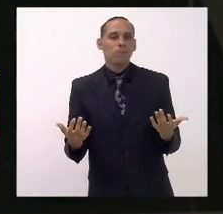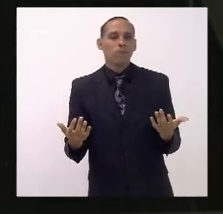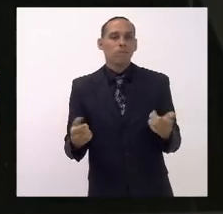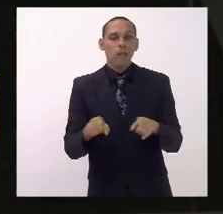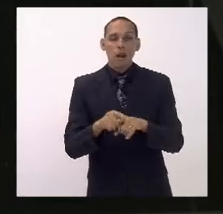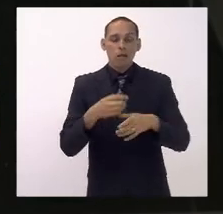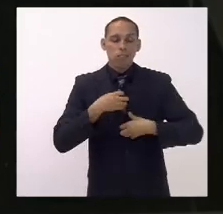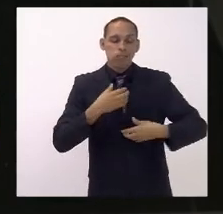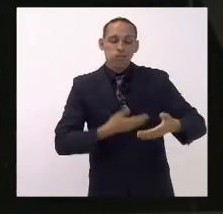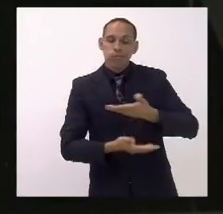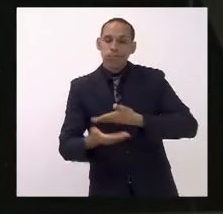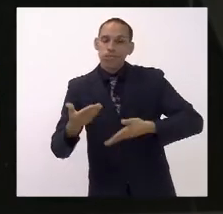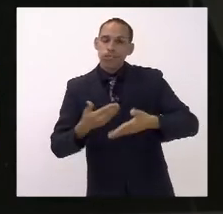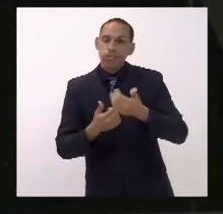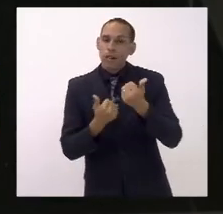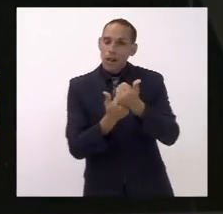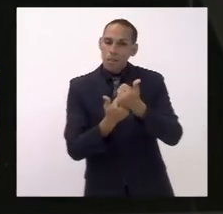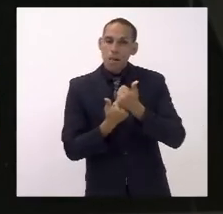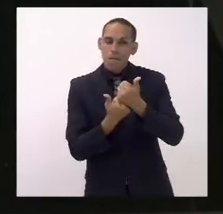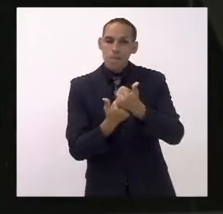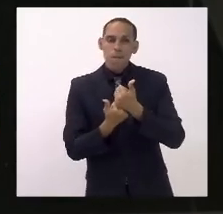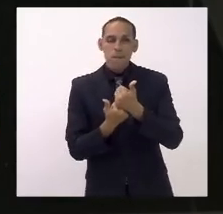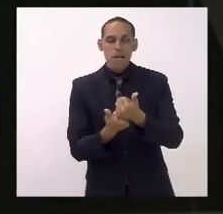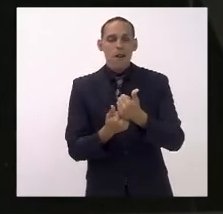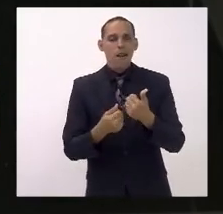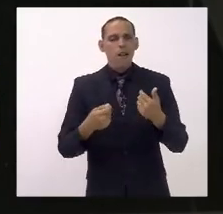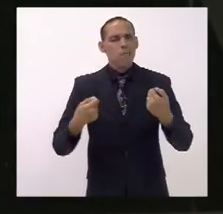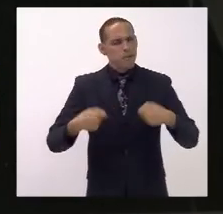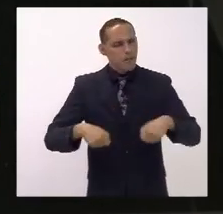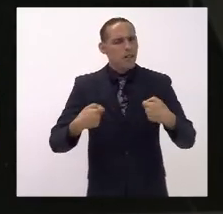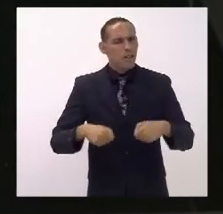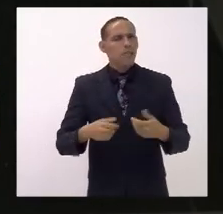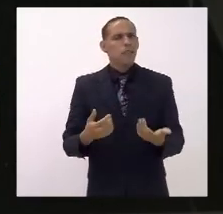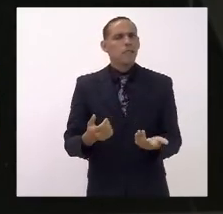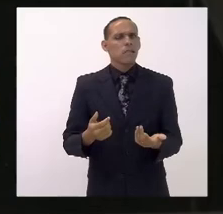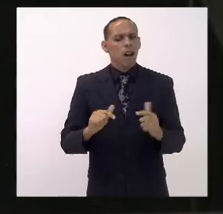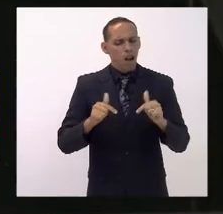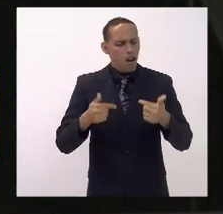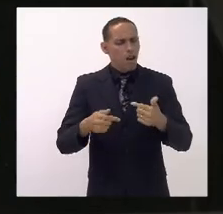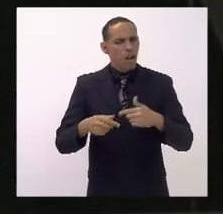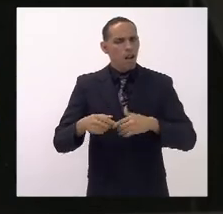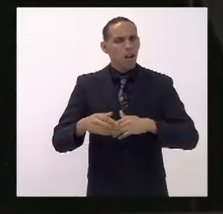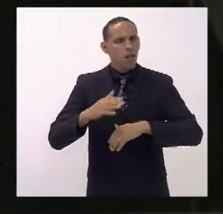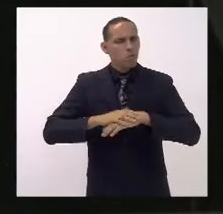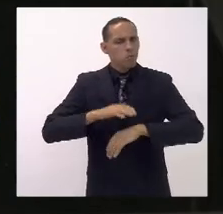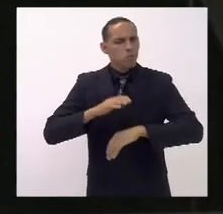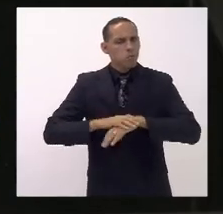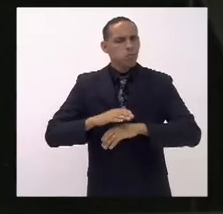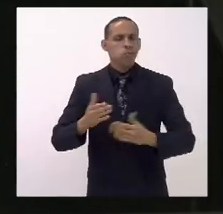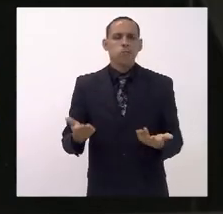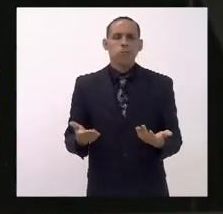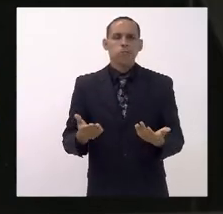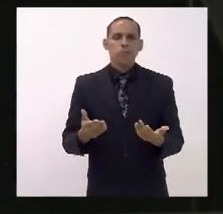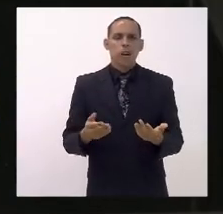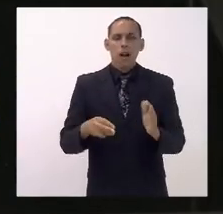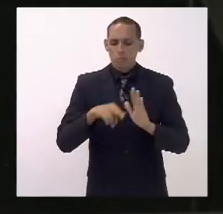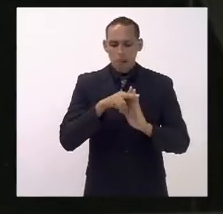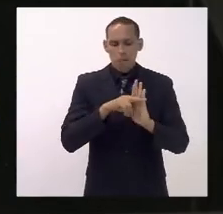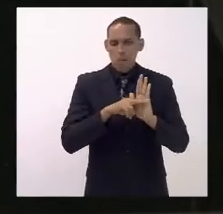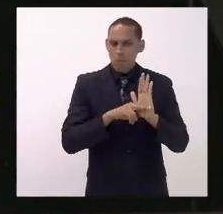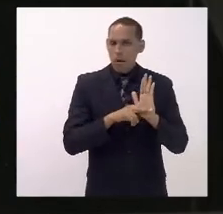solidariedade, não é? E de cooperação, que ele possa baixar através de um ato próprio, de uma normativa,